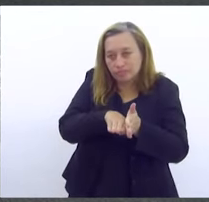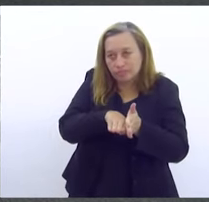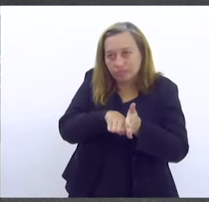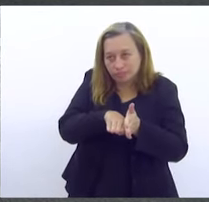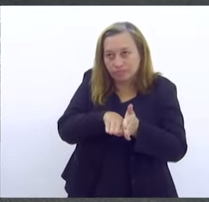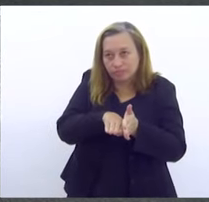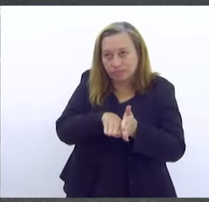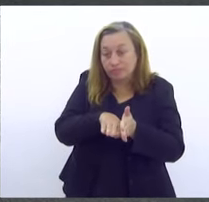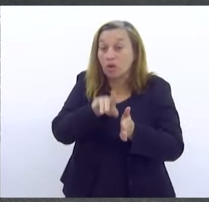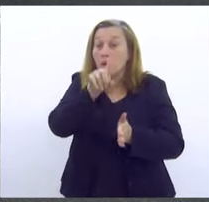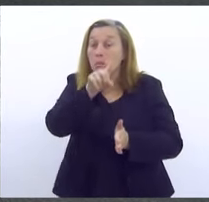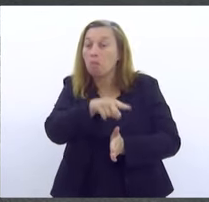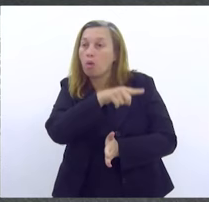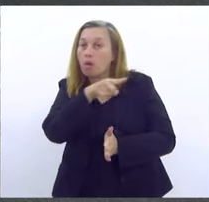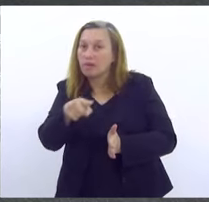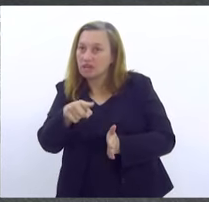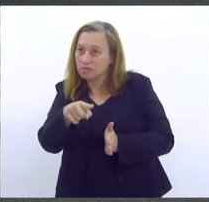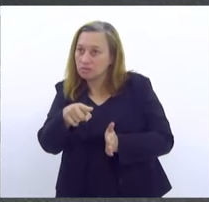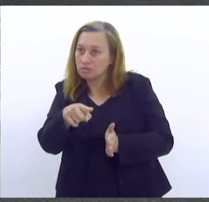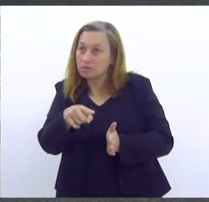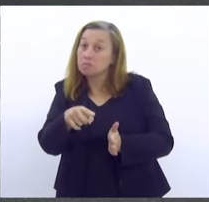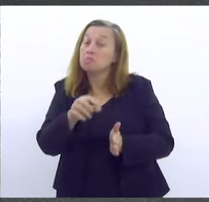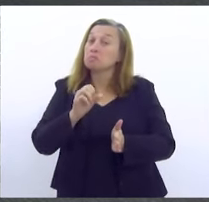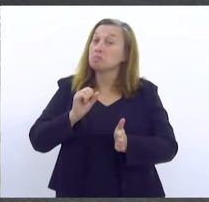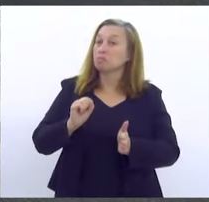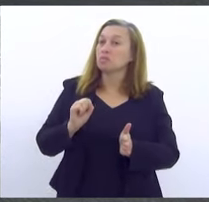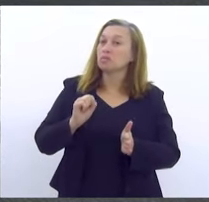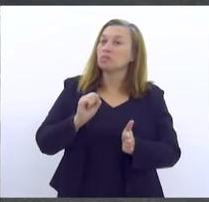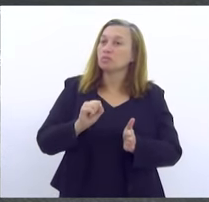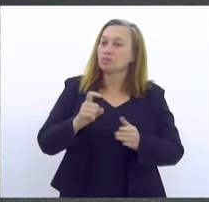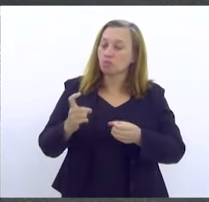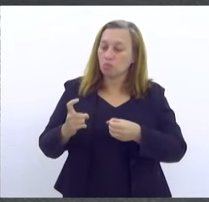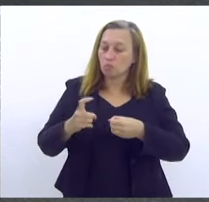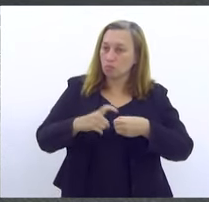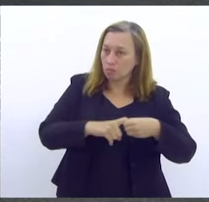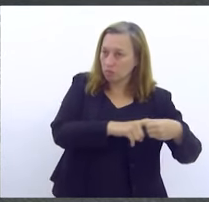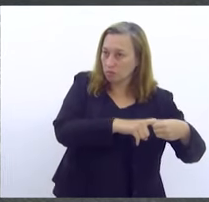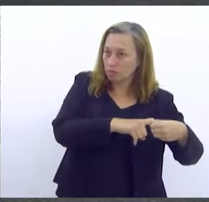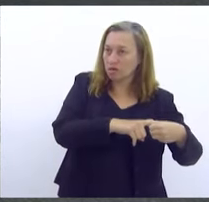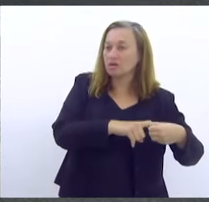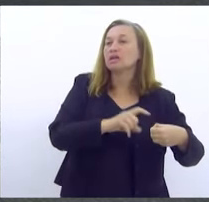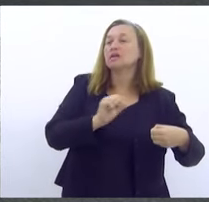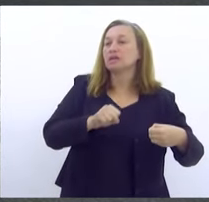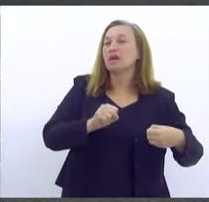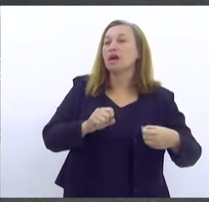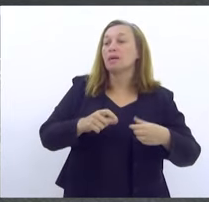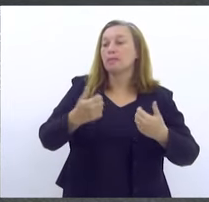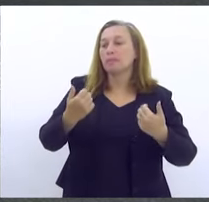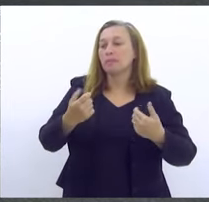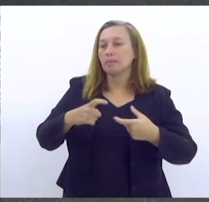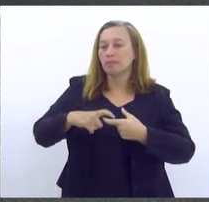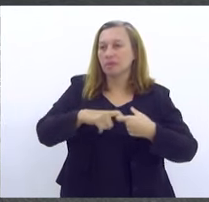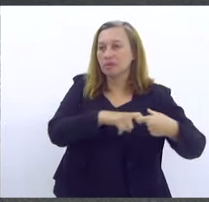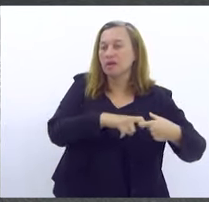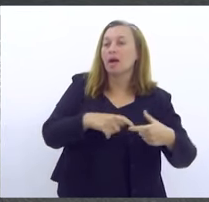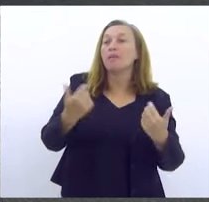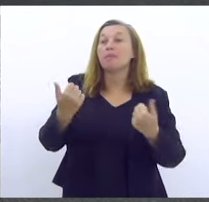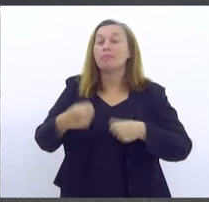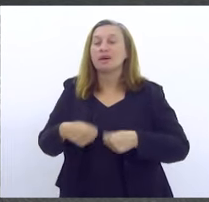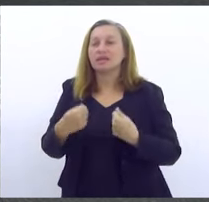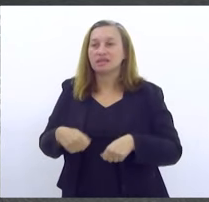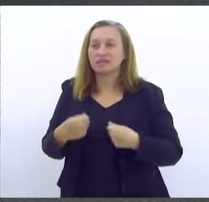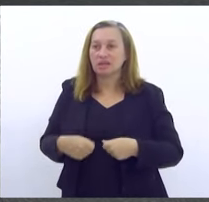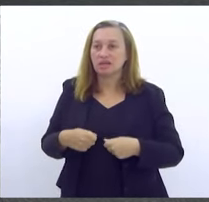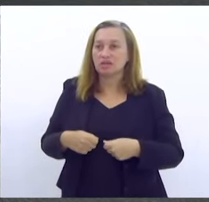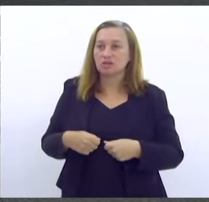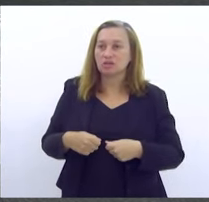de proibido estacionar, para que eles sejam rebocados, precisarão que